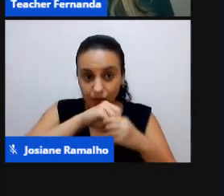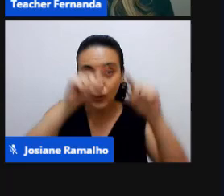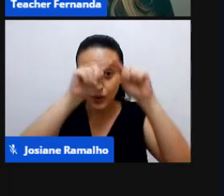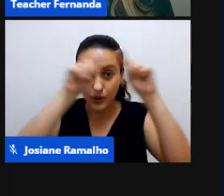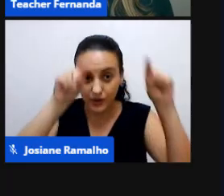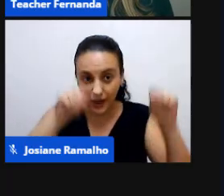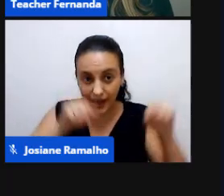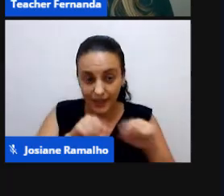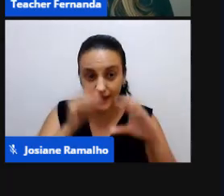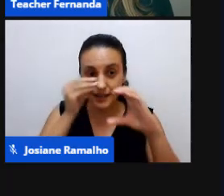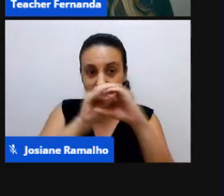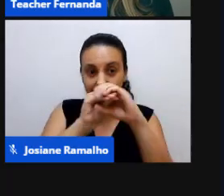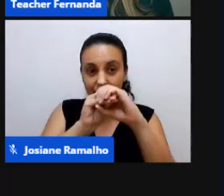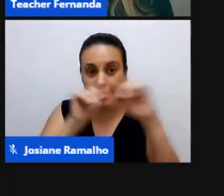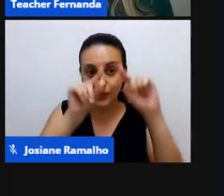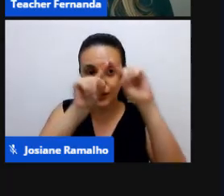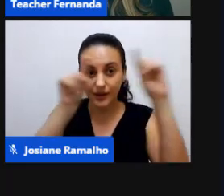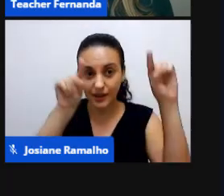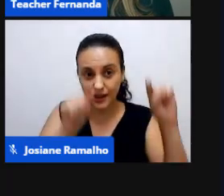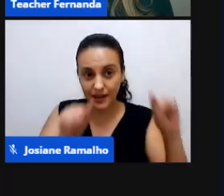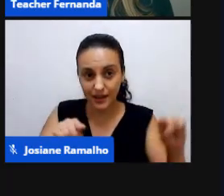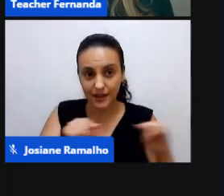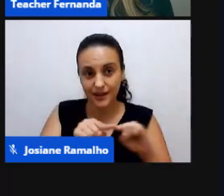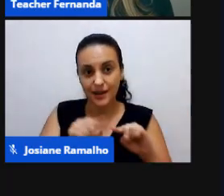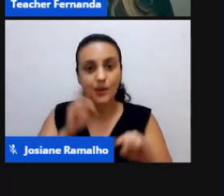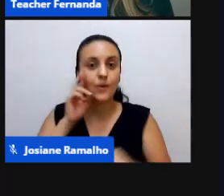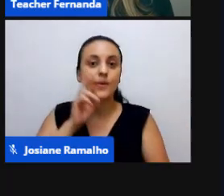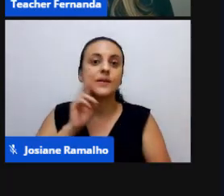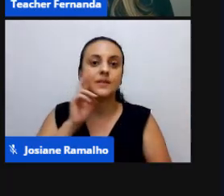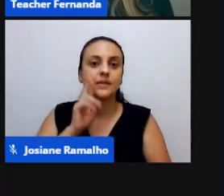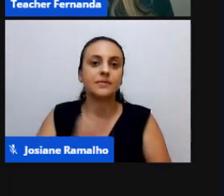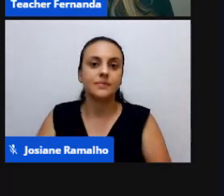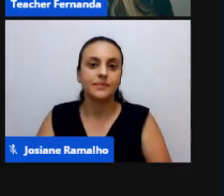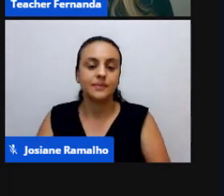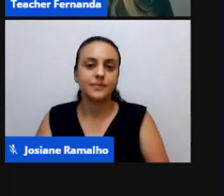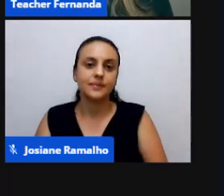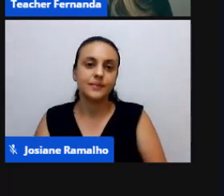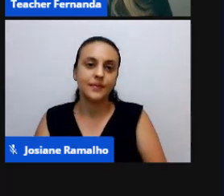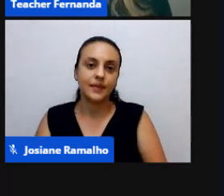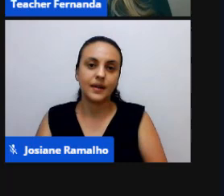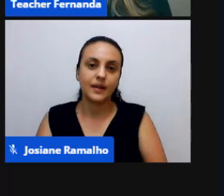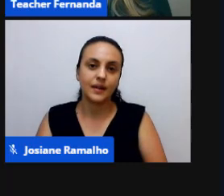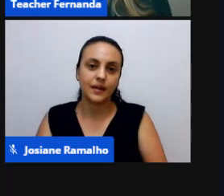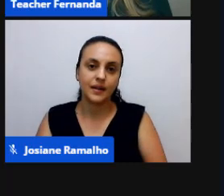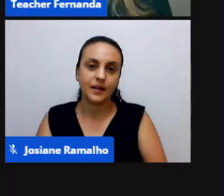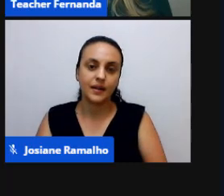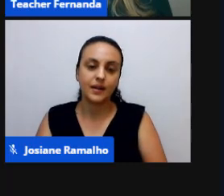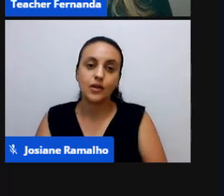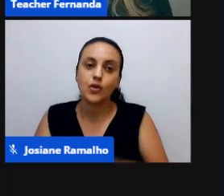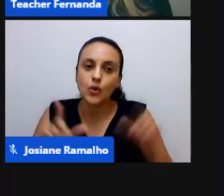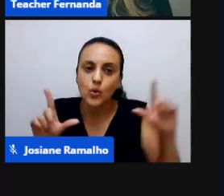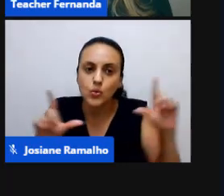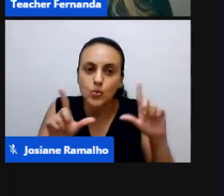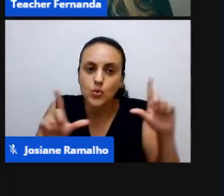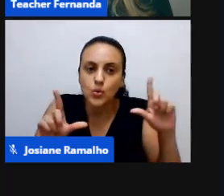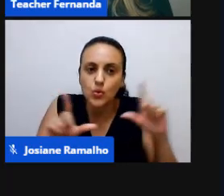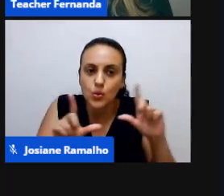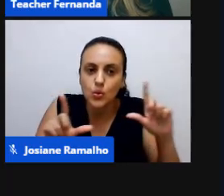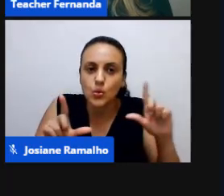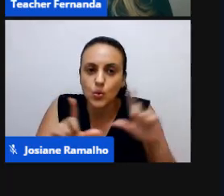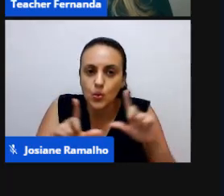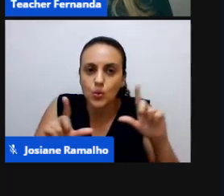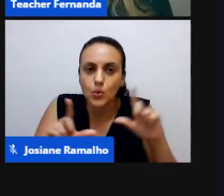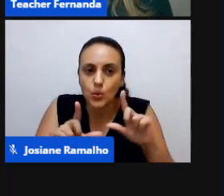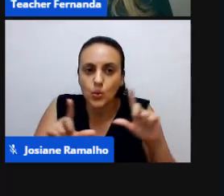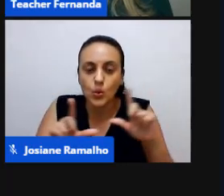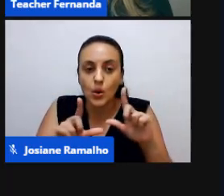fazer uma redução desse quadrado, de modo que ele encaixe nessa margem. Tá